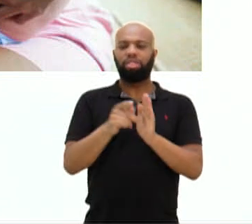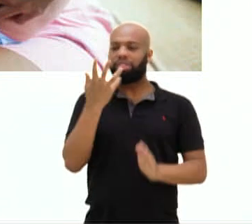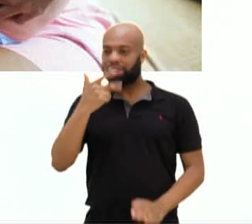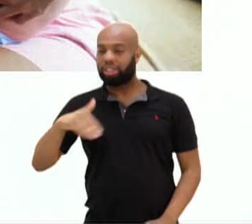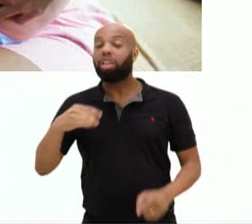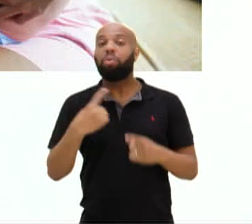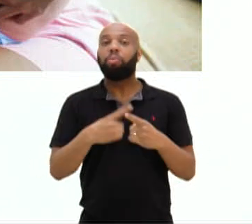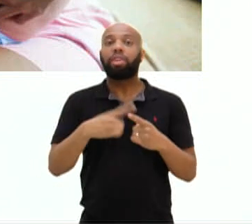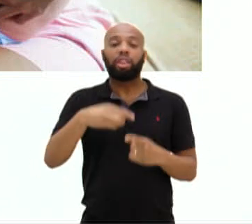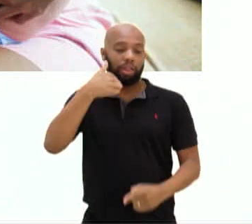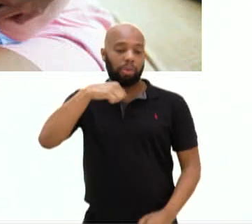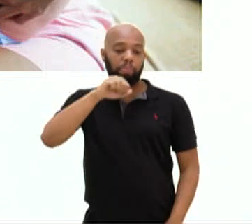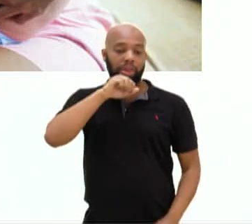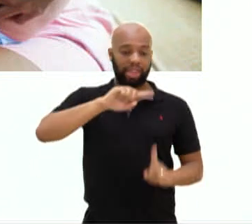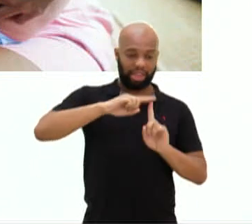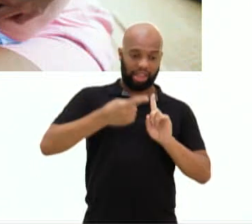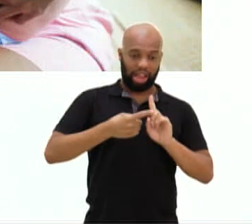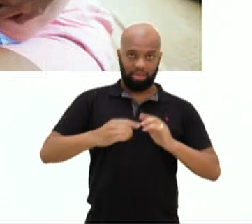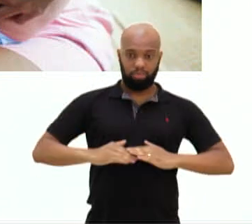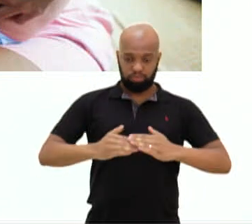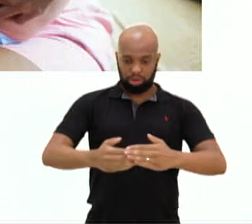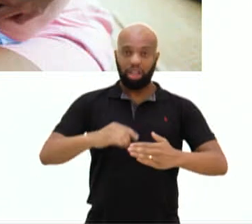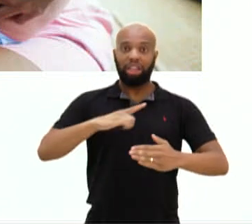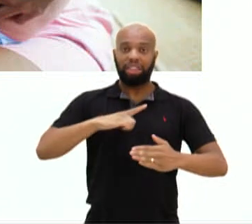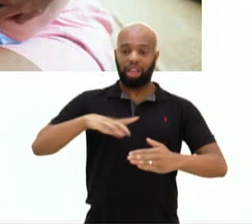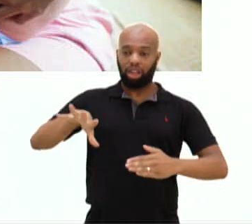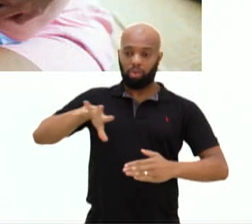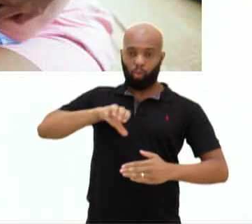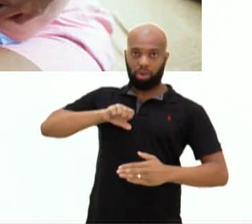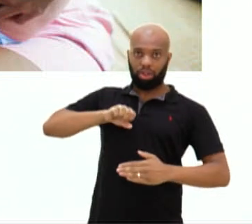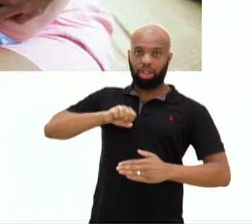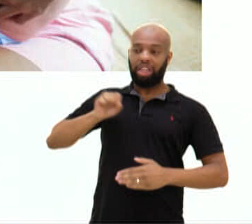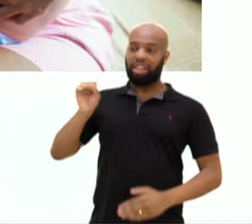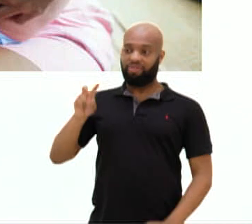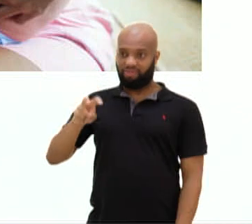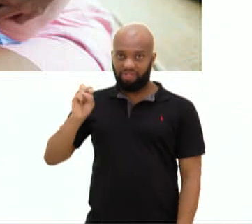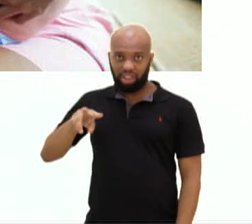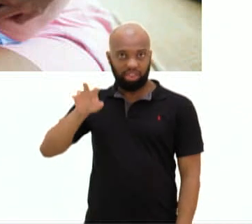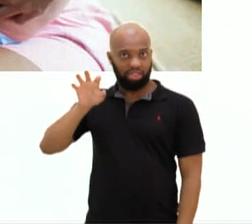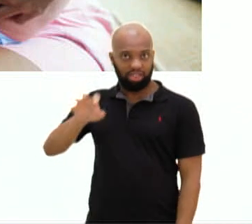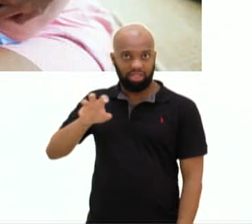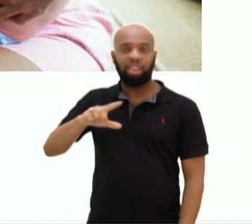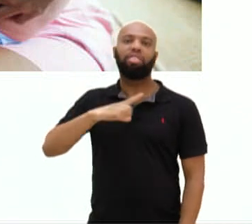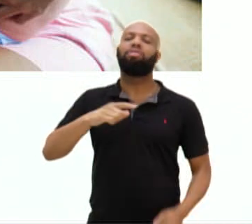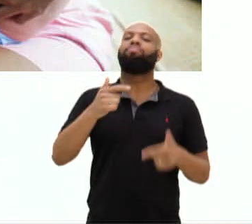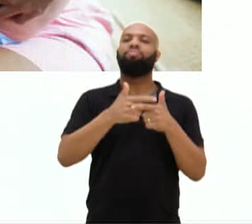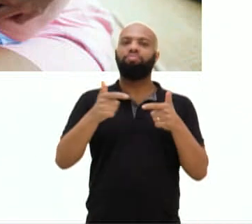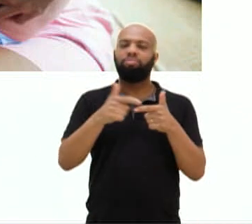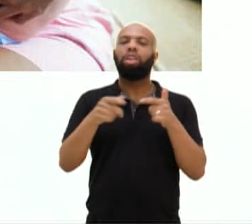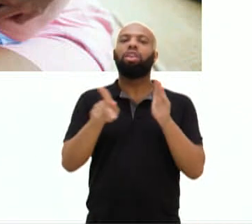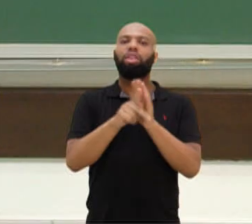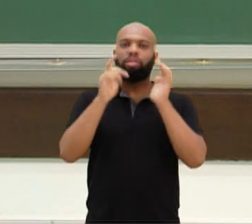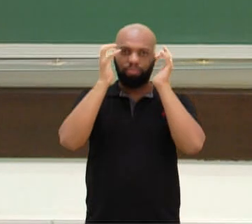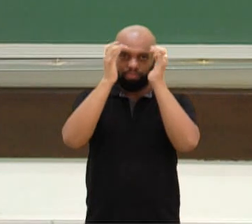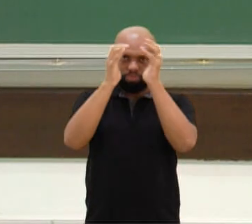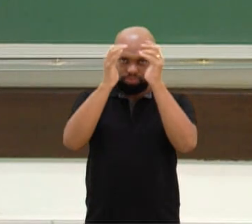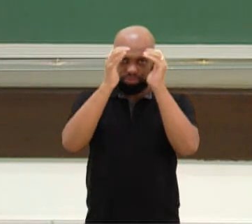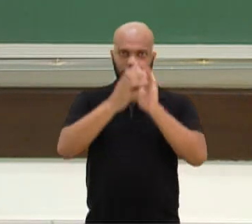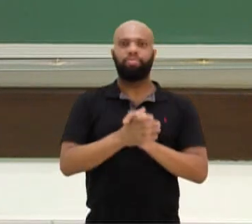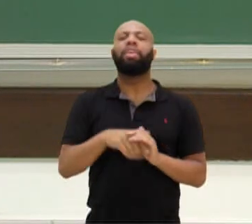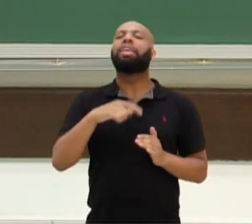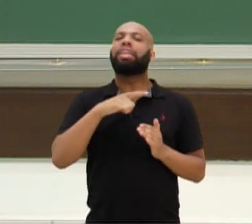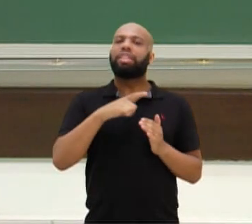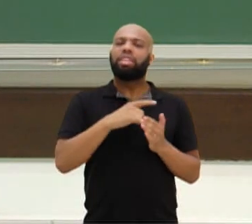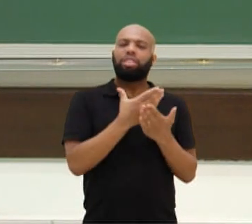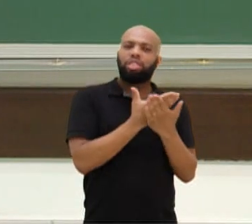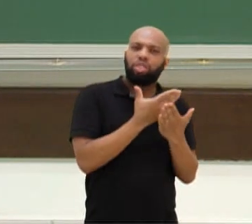apresentam déficit de formação cognitiva, mesmo sem problemas neurológicos visíveis. Então, estudos, né, novos aí